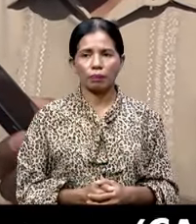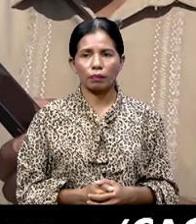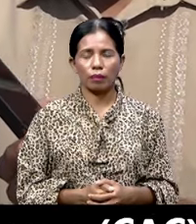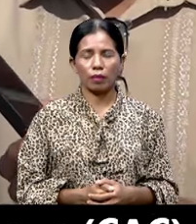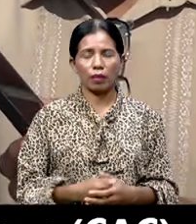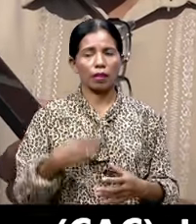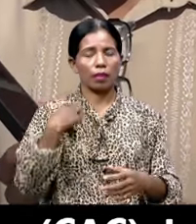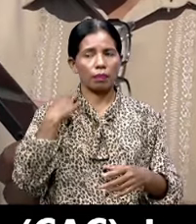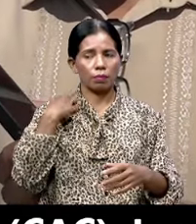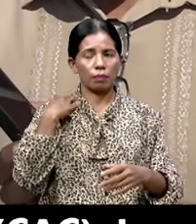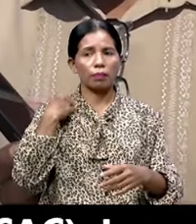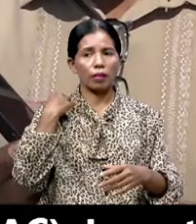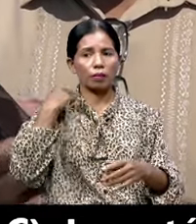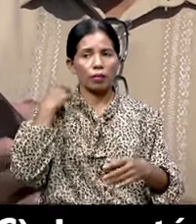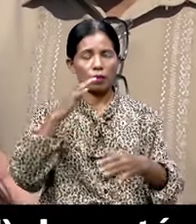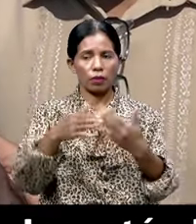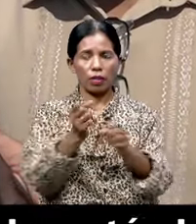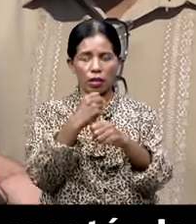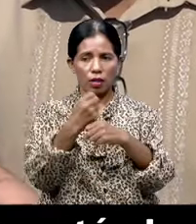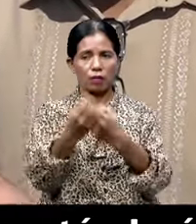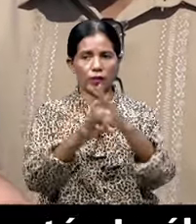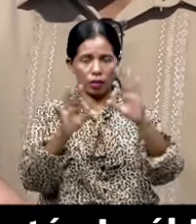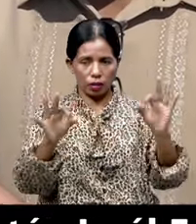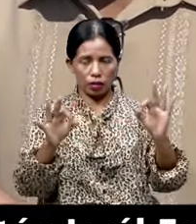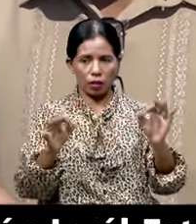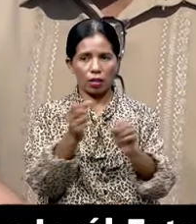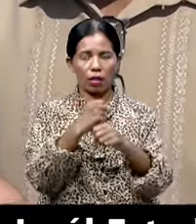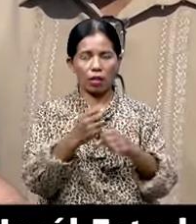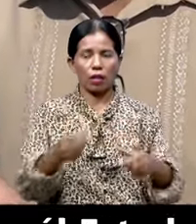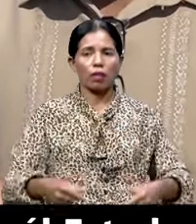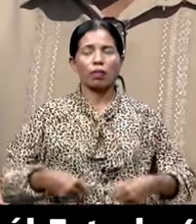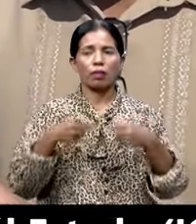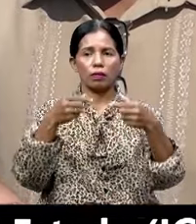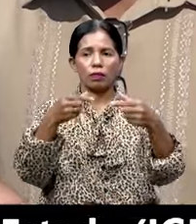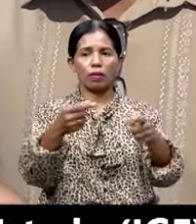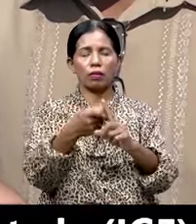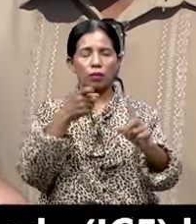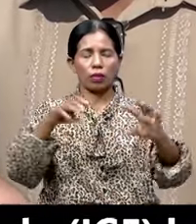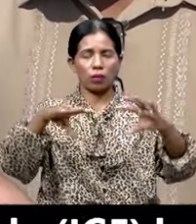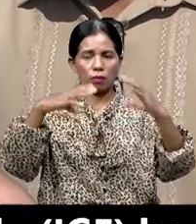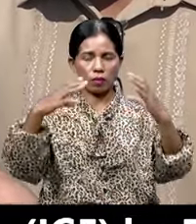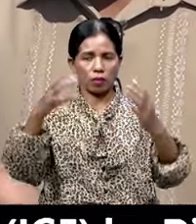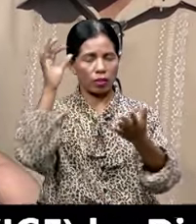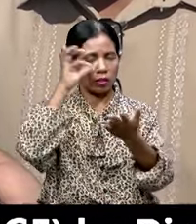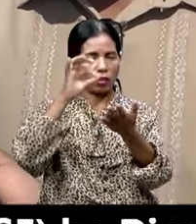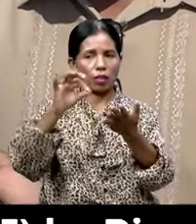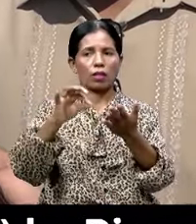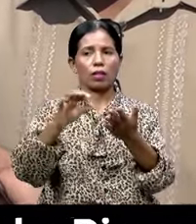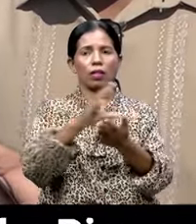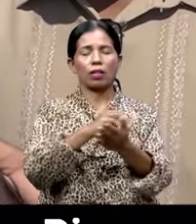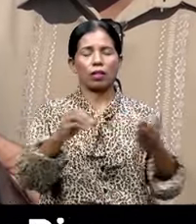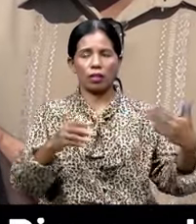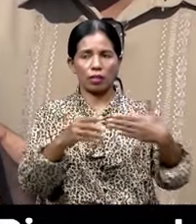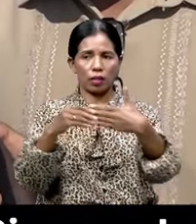camisola sirak ne produce ona ohin halo entrega ba husi comisão secretaria de comisão